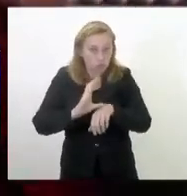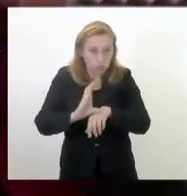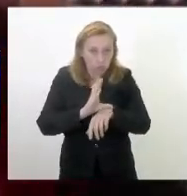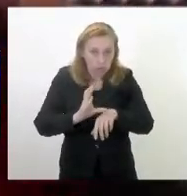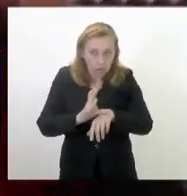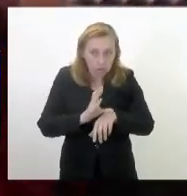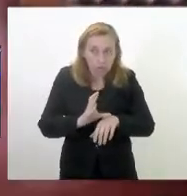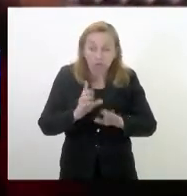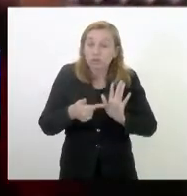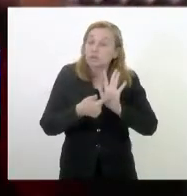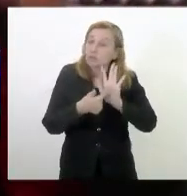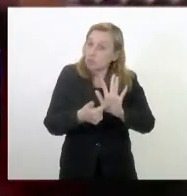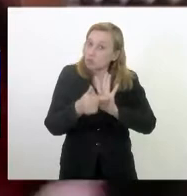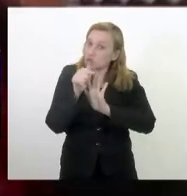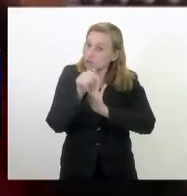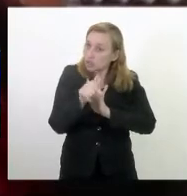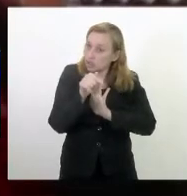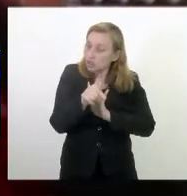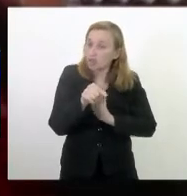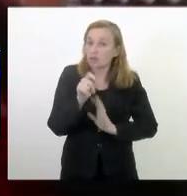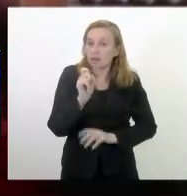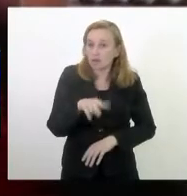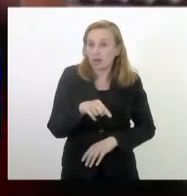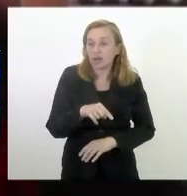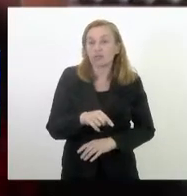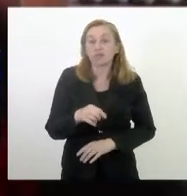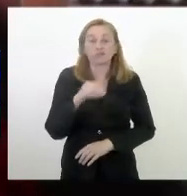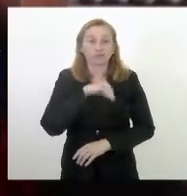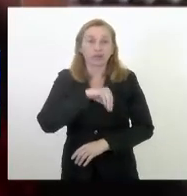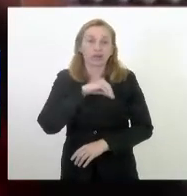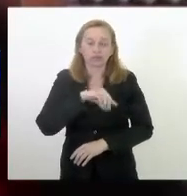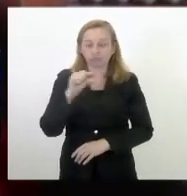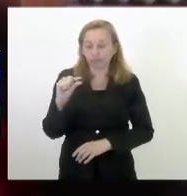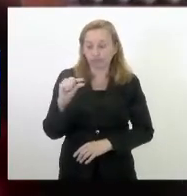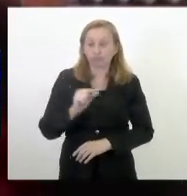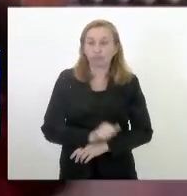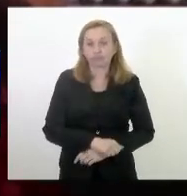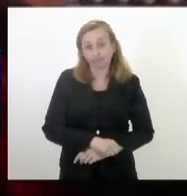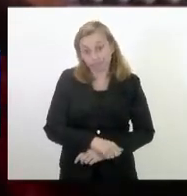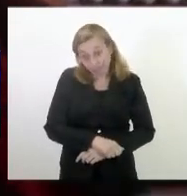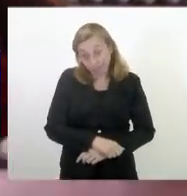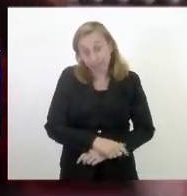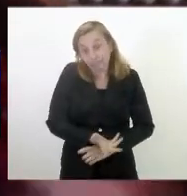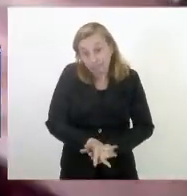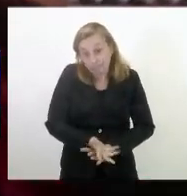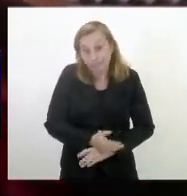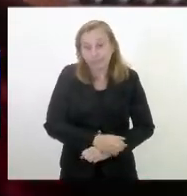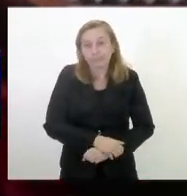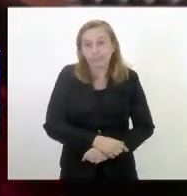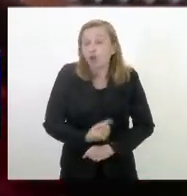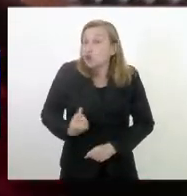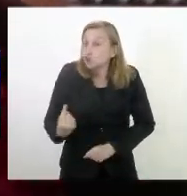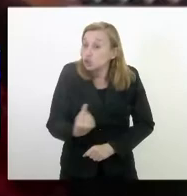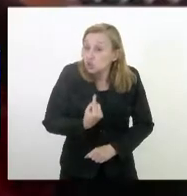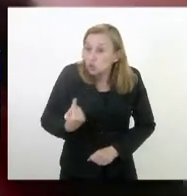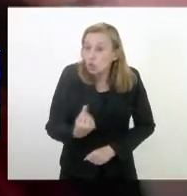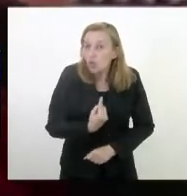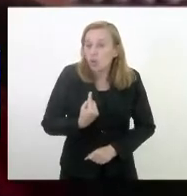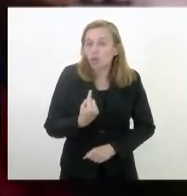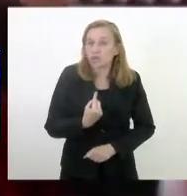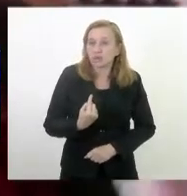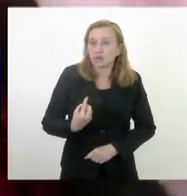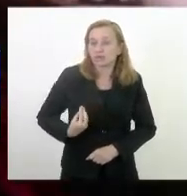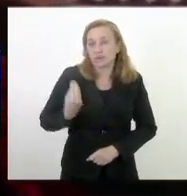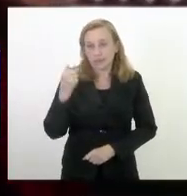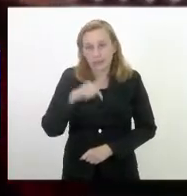que se refere, a que é afeto o salário mínimo. Ou seja, somos nós que estamos aqui, que